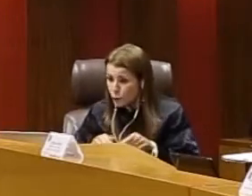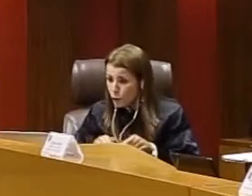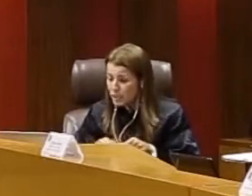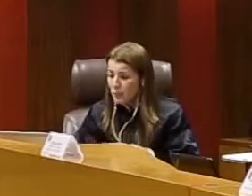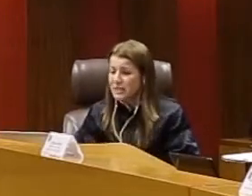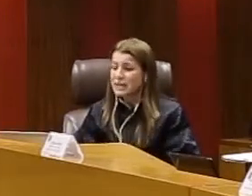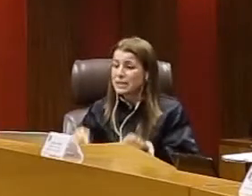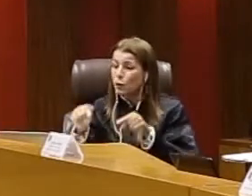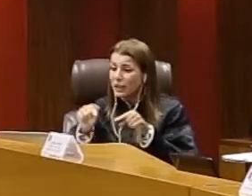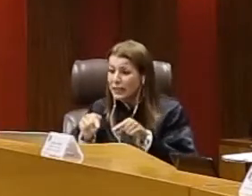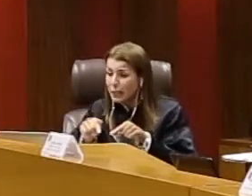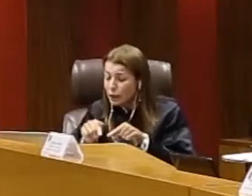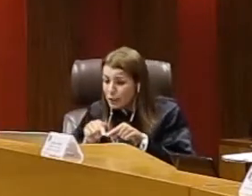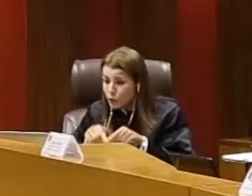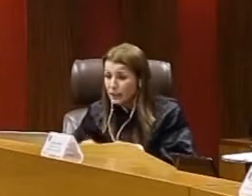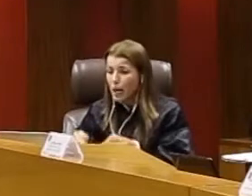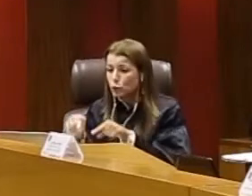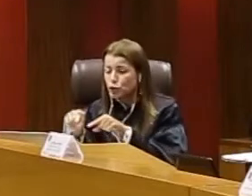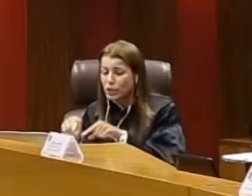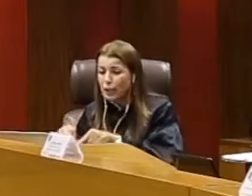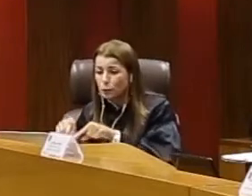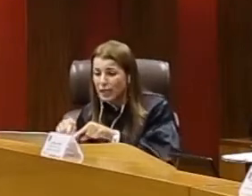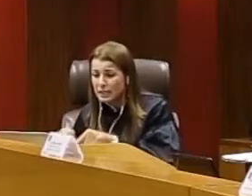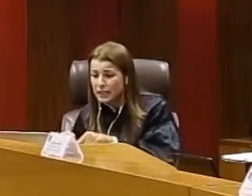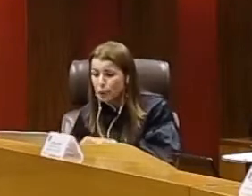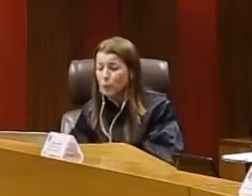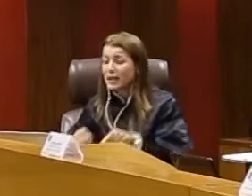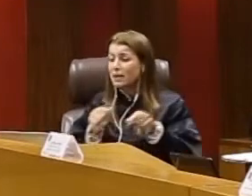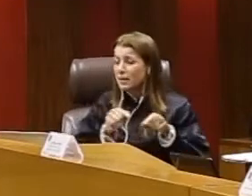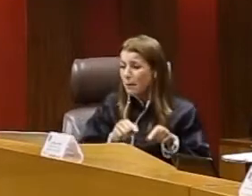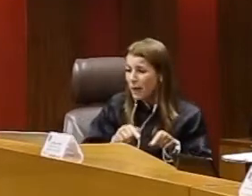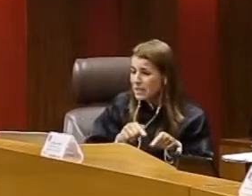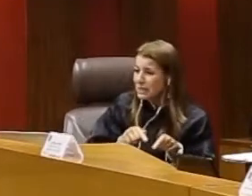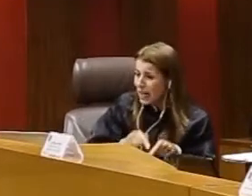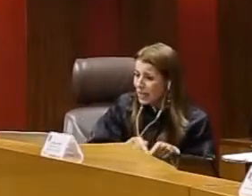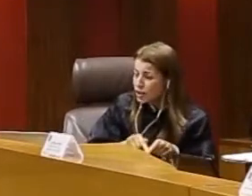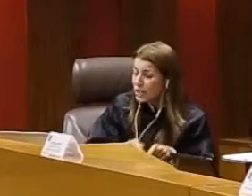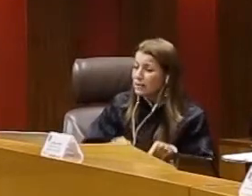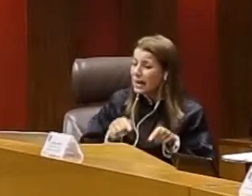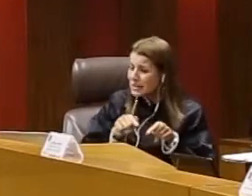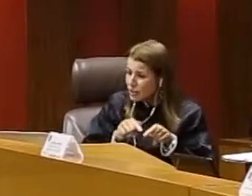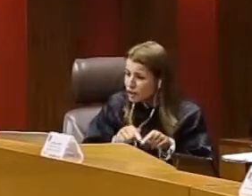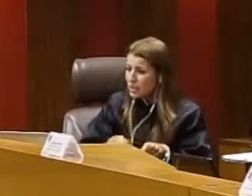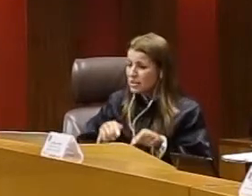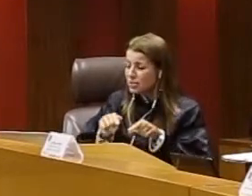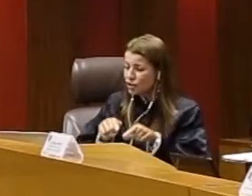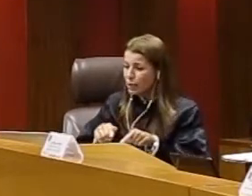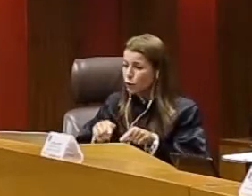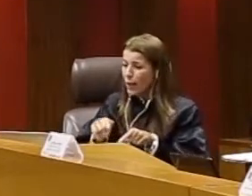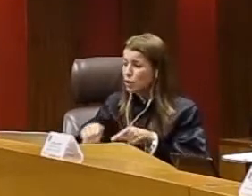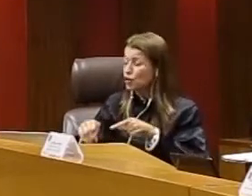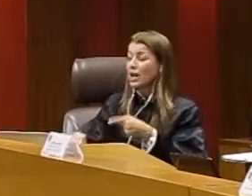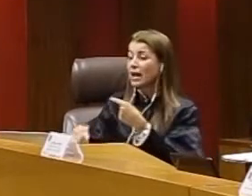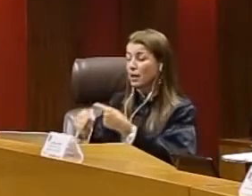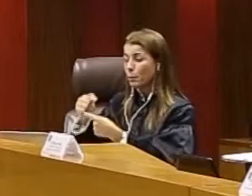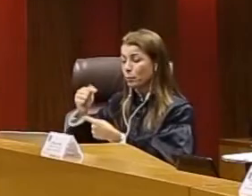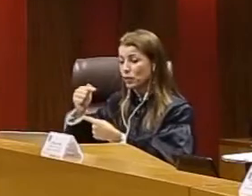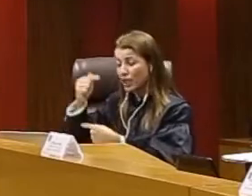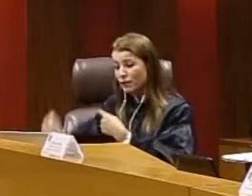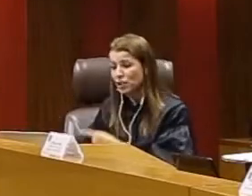de responsabilização internacional do Estado brasileiro pela incapacidade das instâncias estaduais